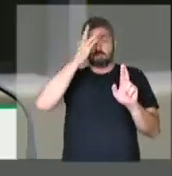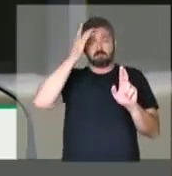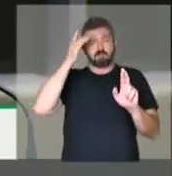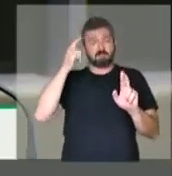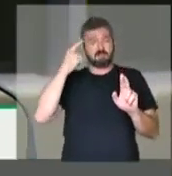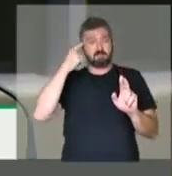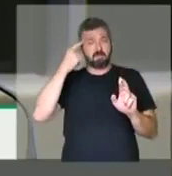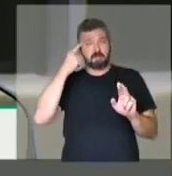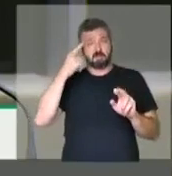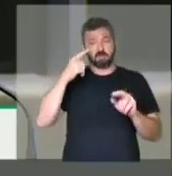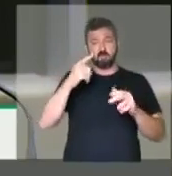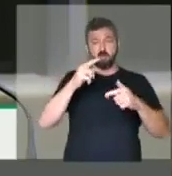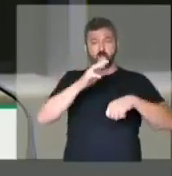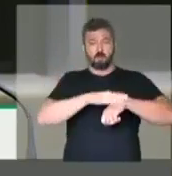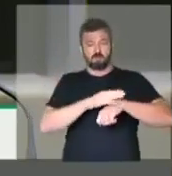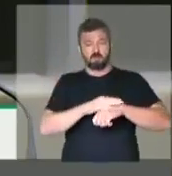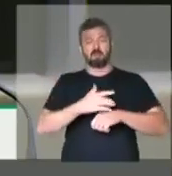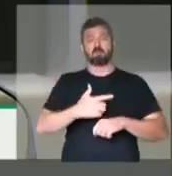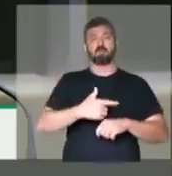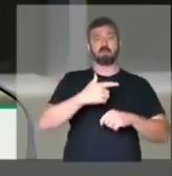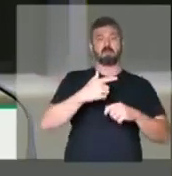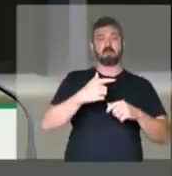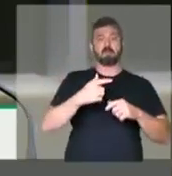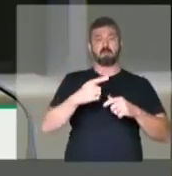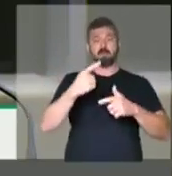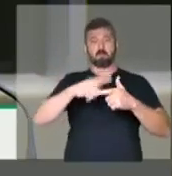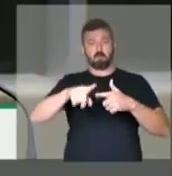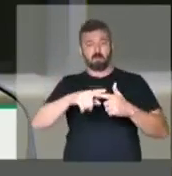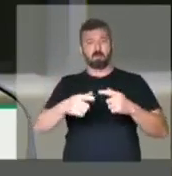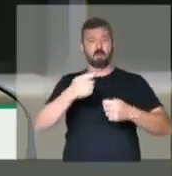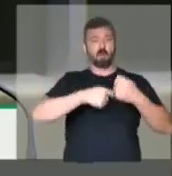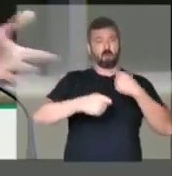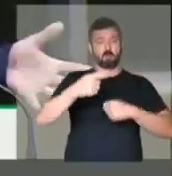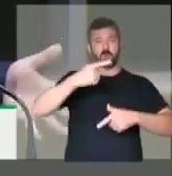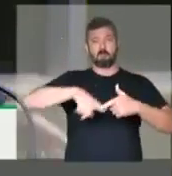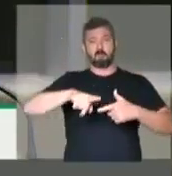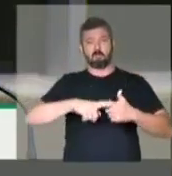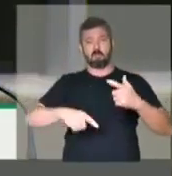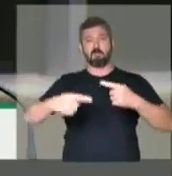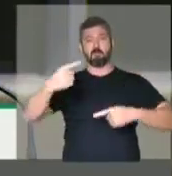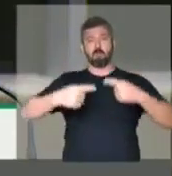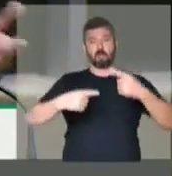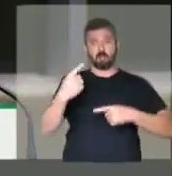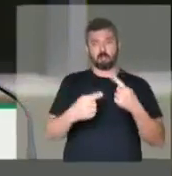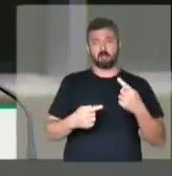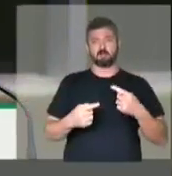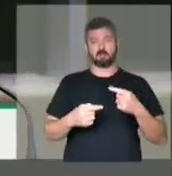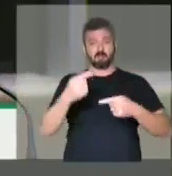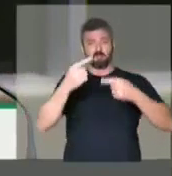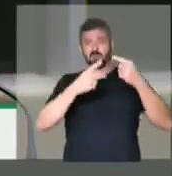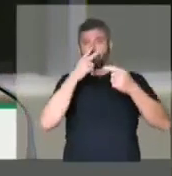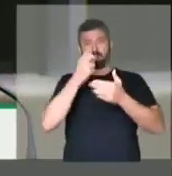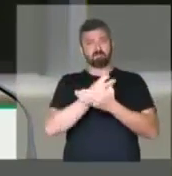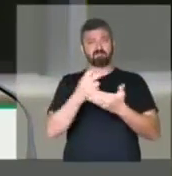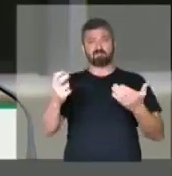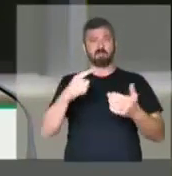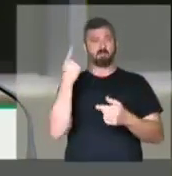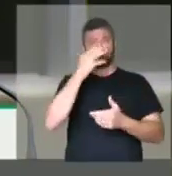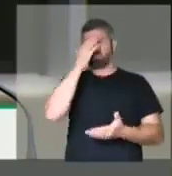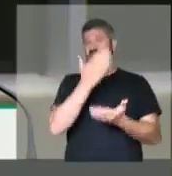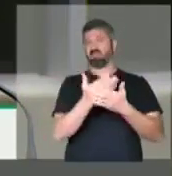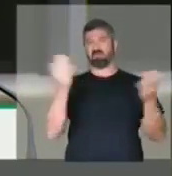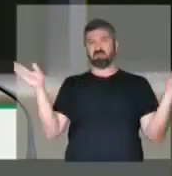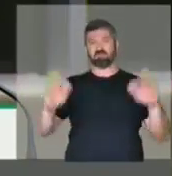que viram no momento de crise política, crise econômica, no momento do sistema político falido para